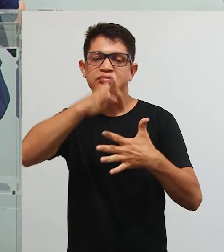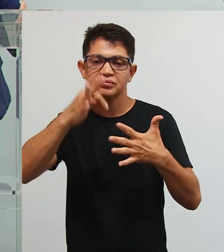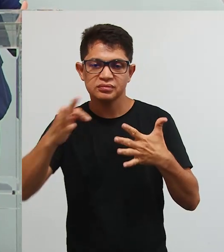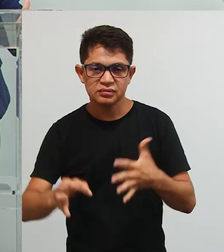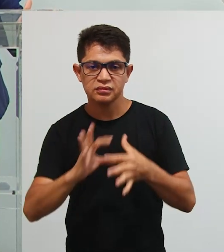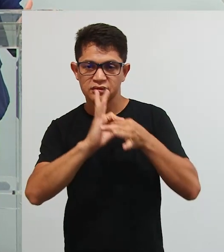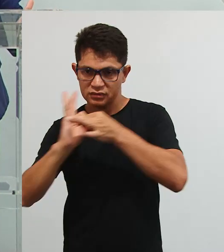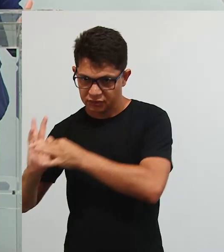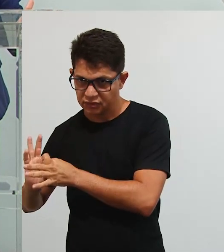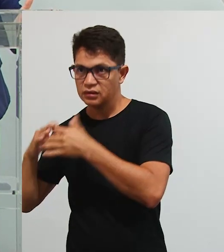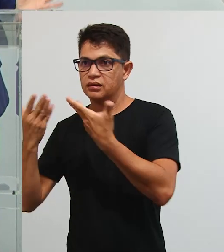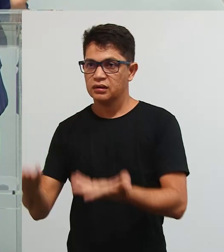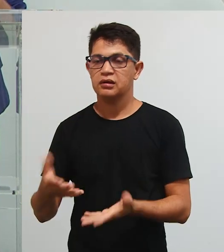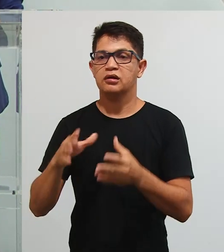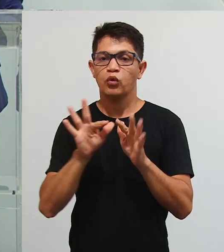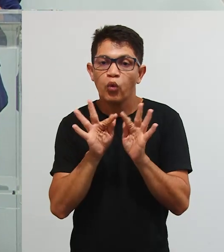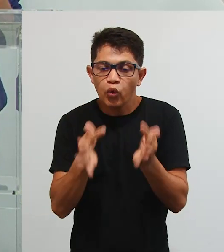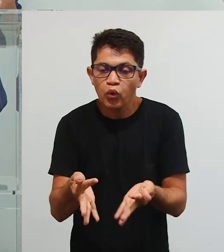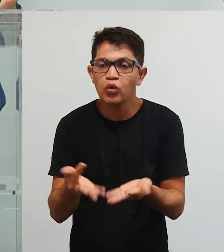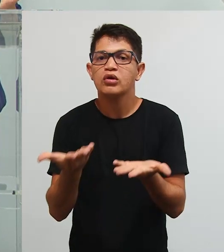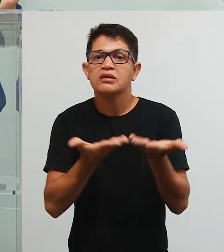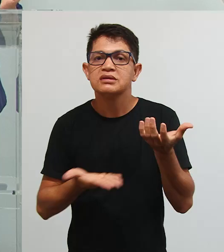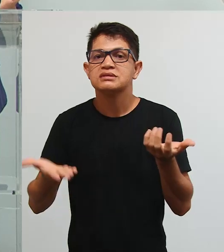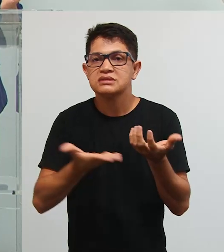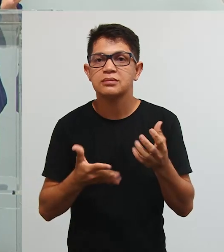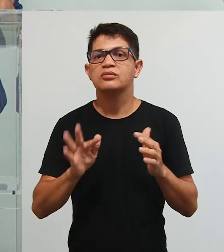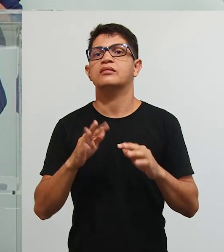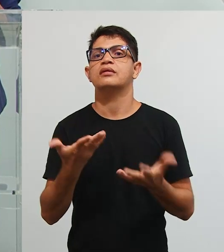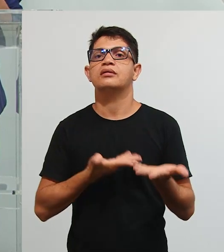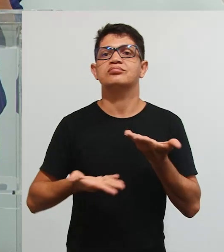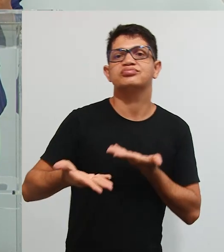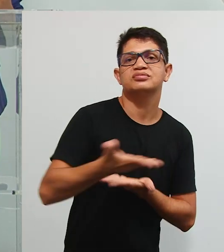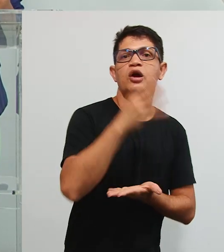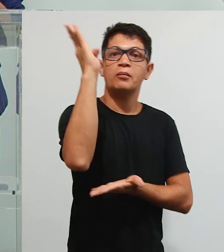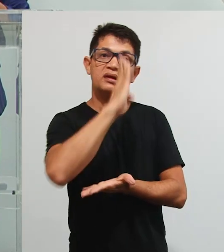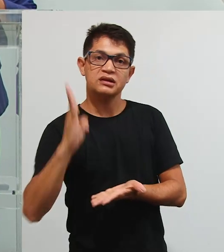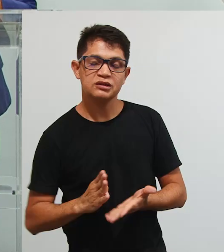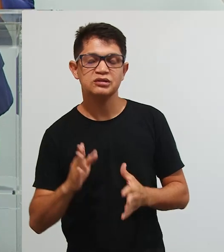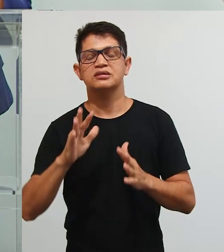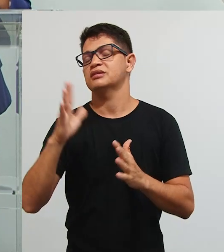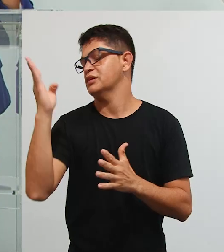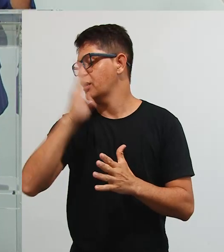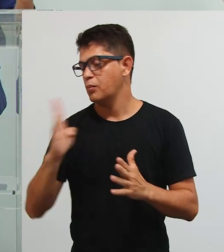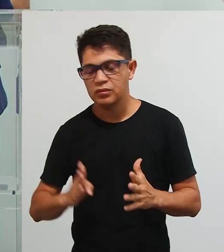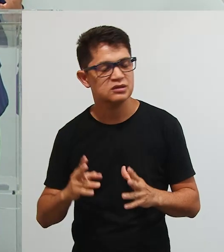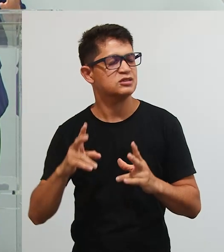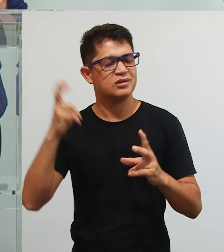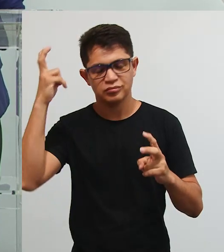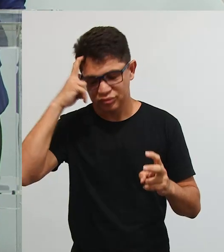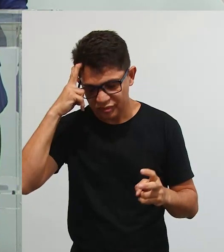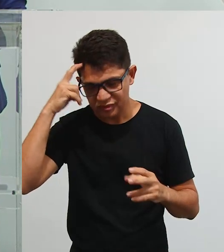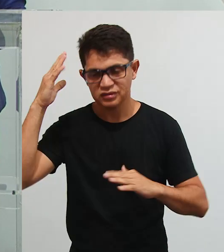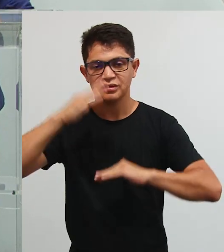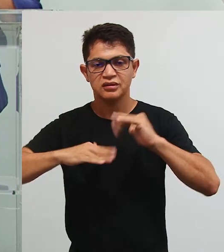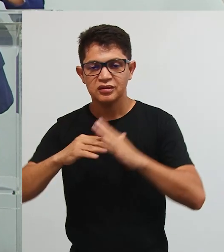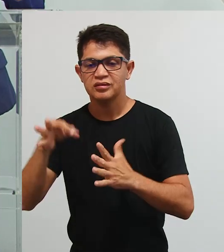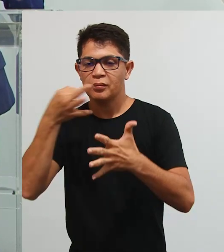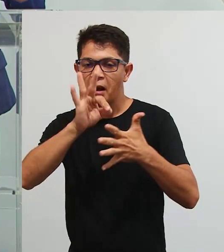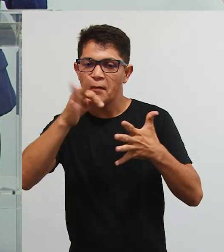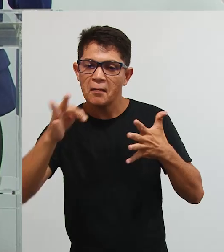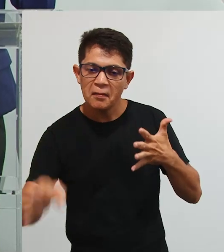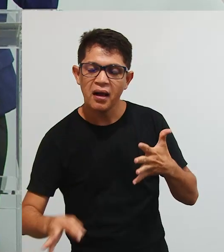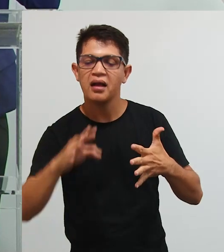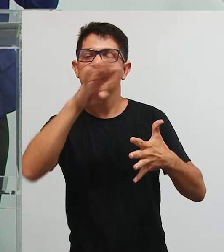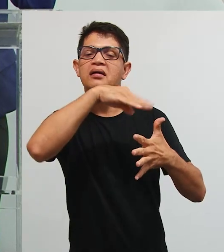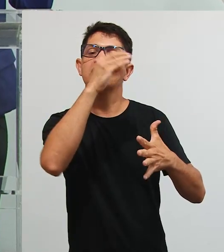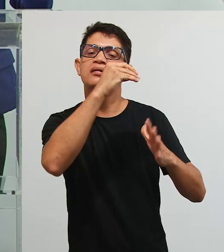continental, concordam, né? Não tem como dizer que o Brasil é uma coisa só, o Brasil é muito diverso. Então, nós temos